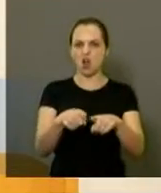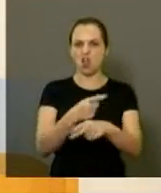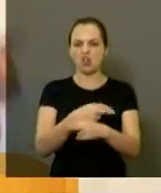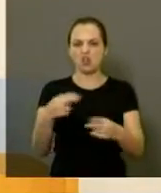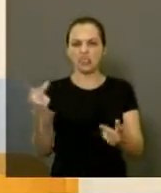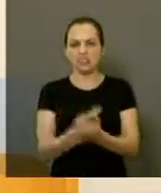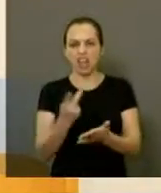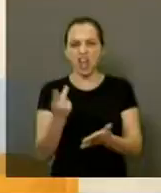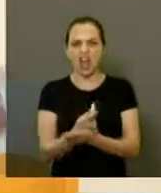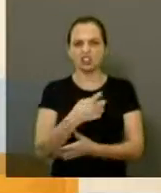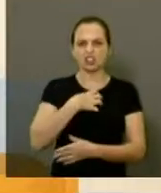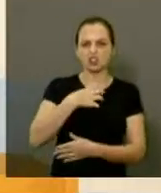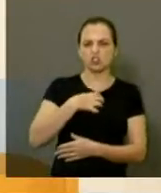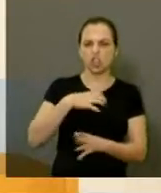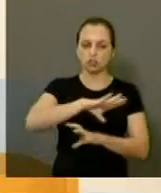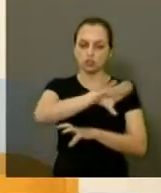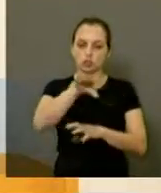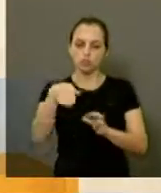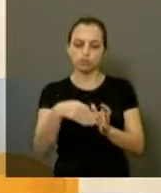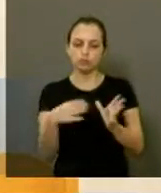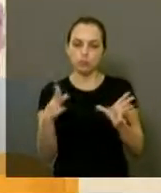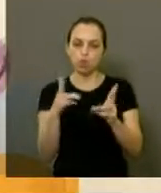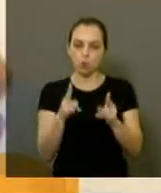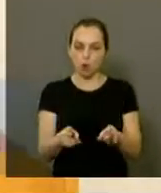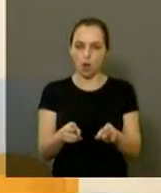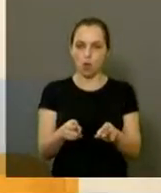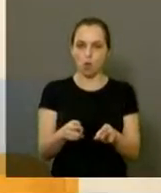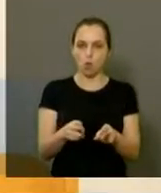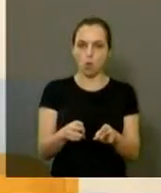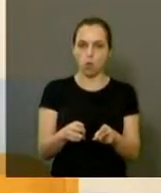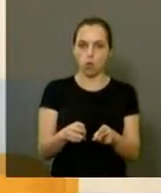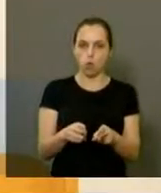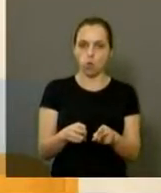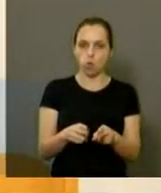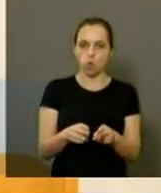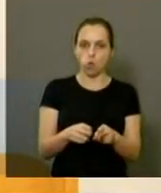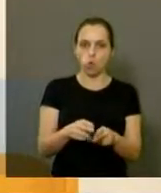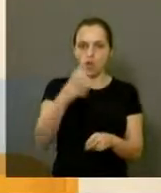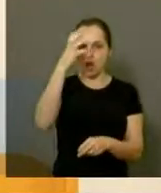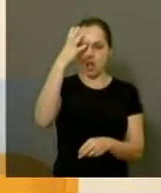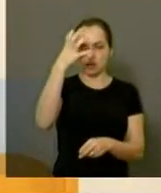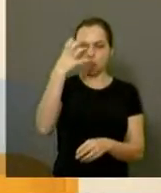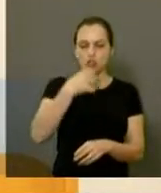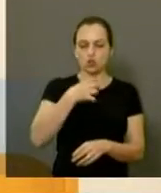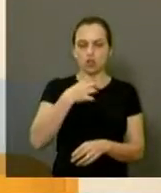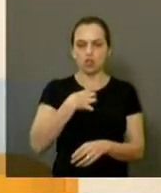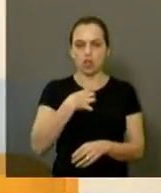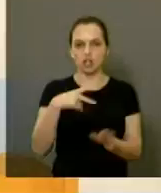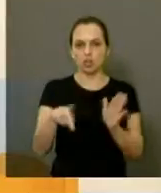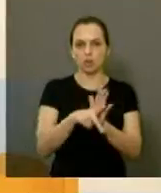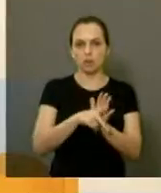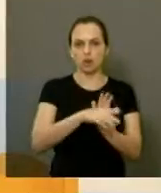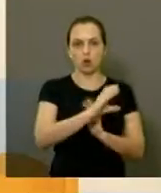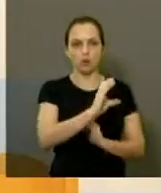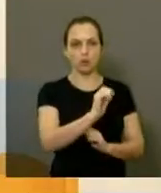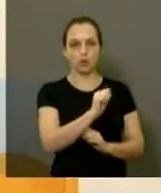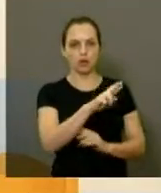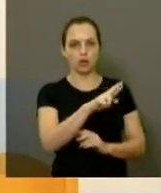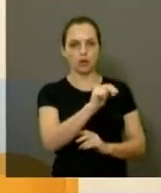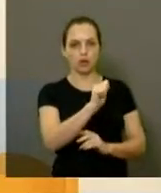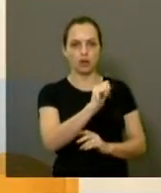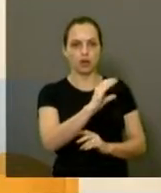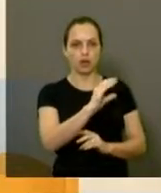ilações de forma genérica é, no mínimo, desvio de caráter. E